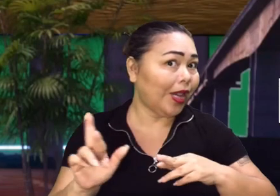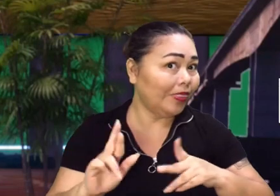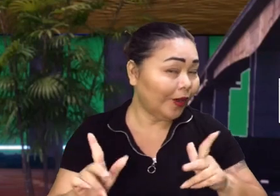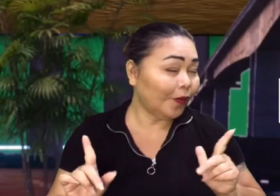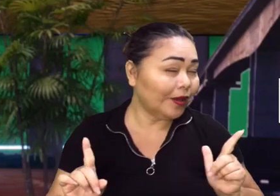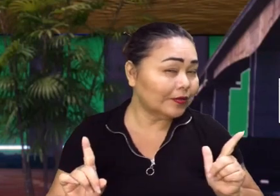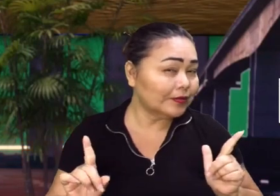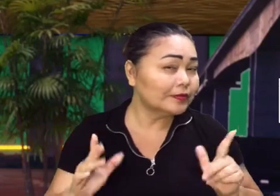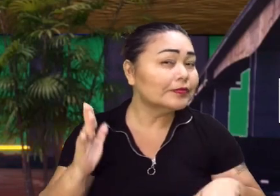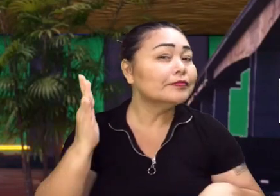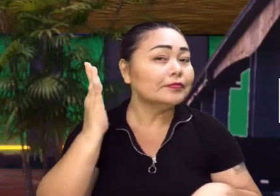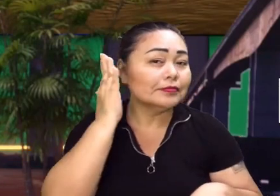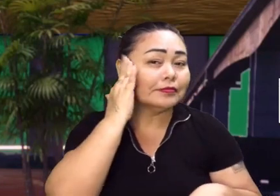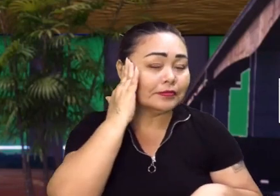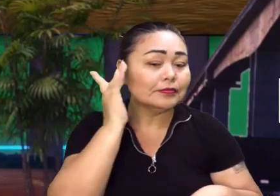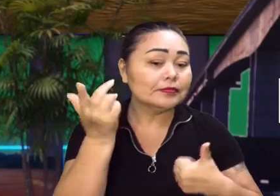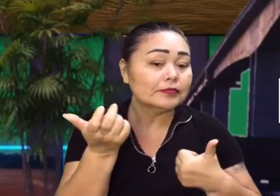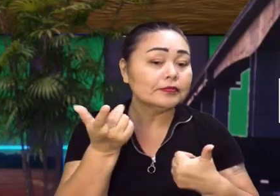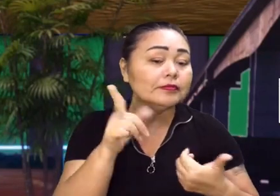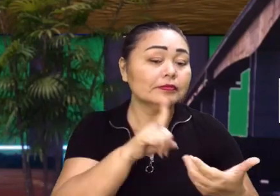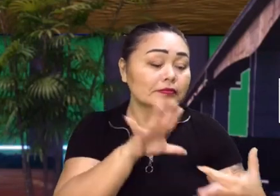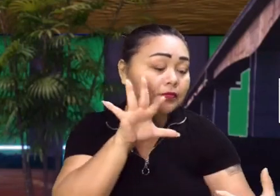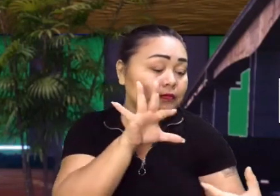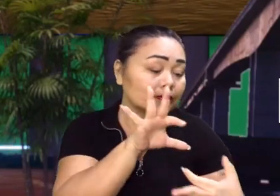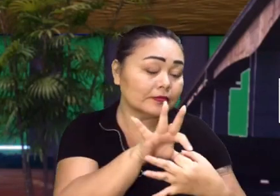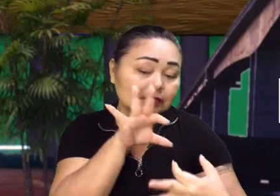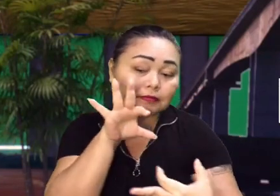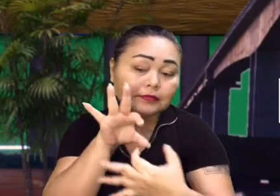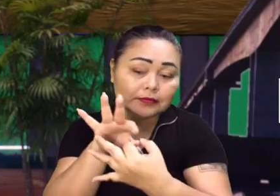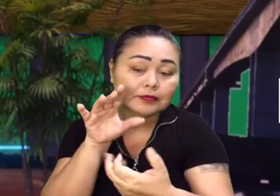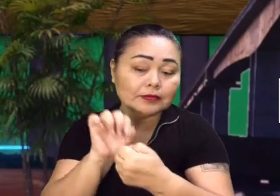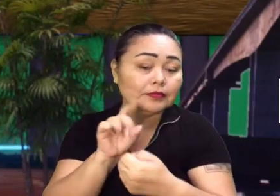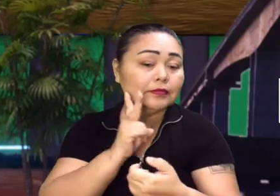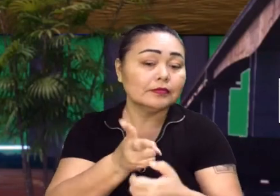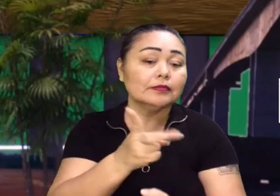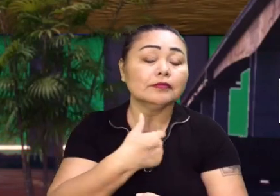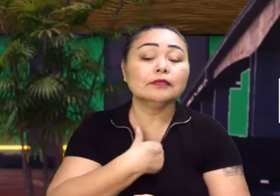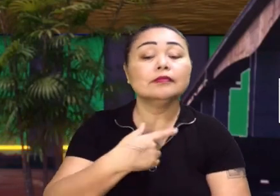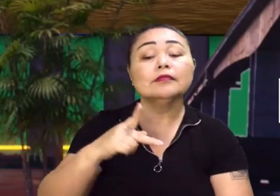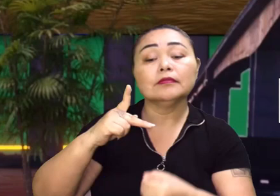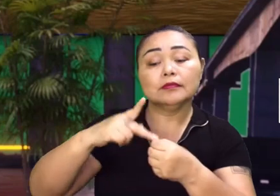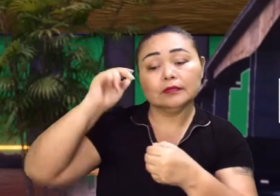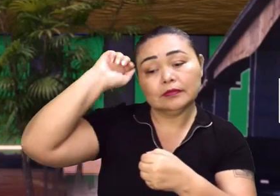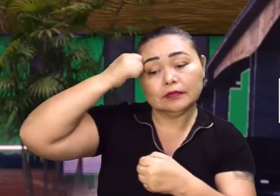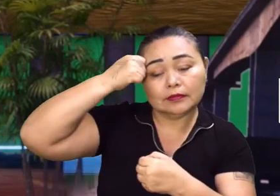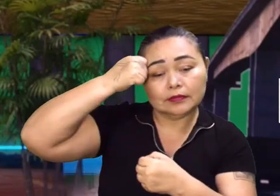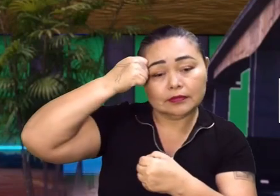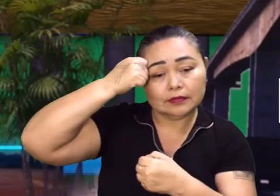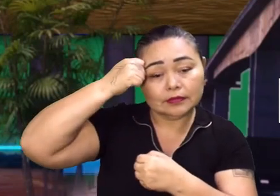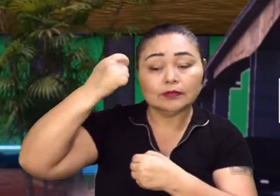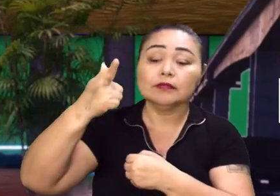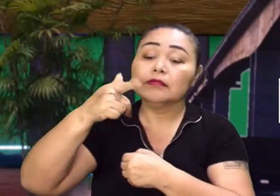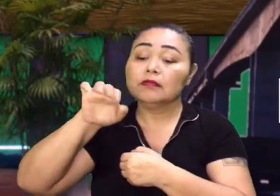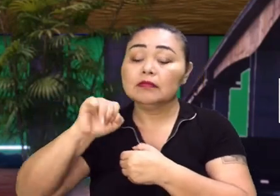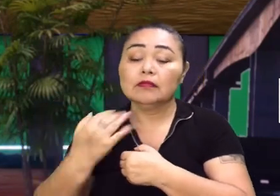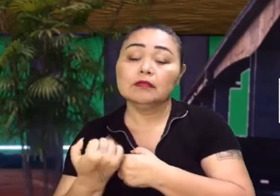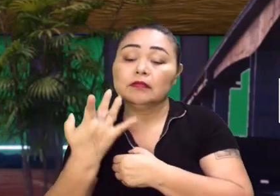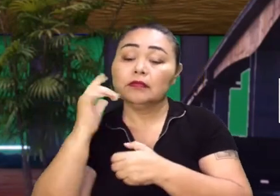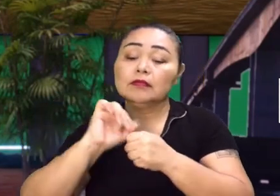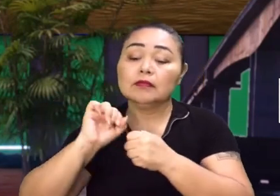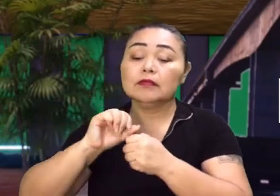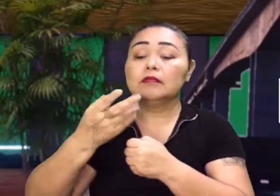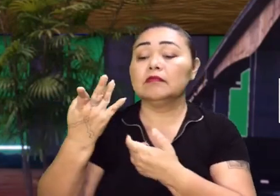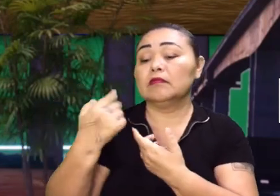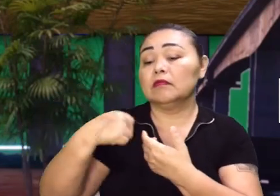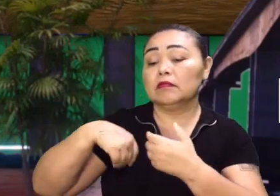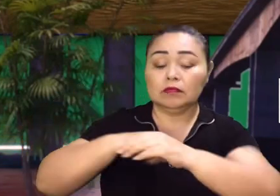não é isso entendeu ele tem que linkar sempre exatamente petróleo gás natural carvão